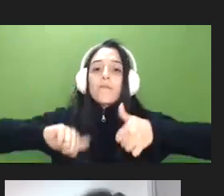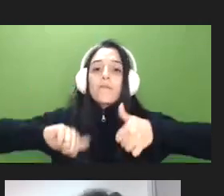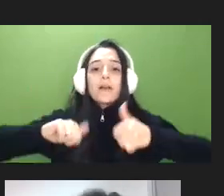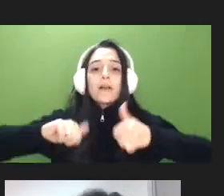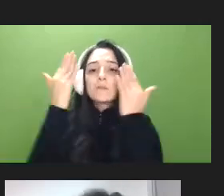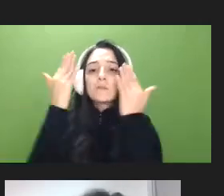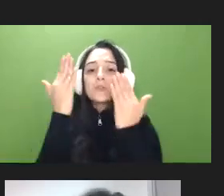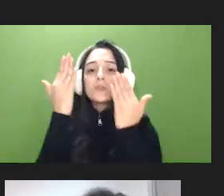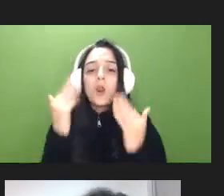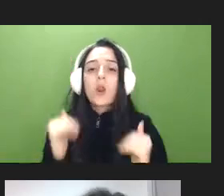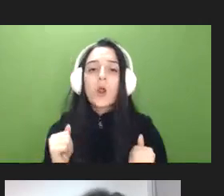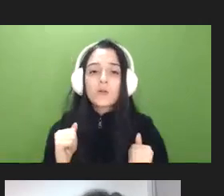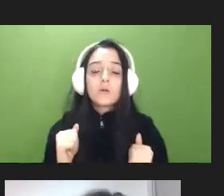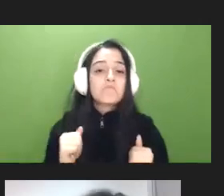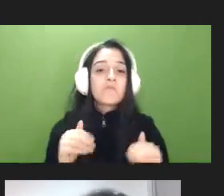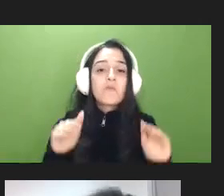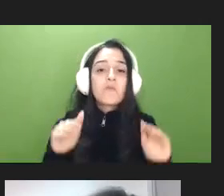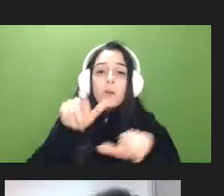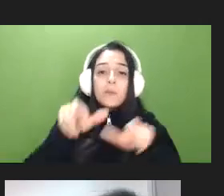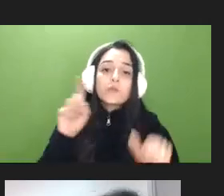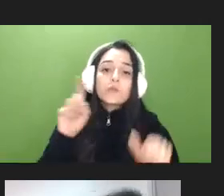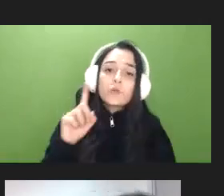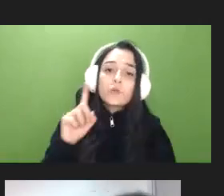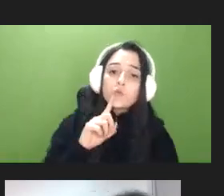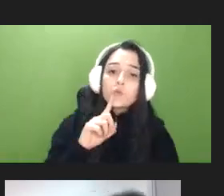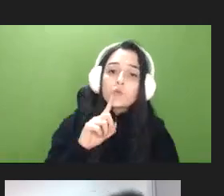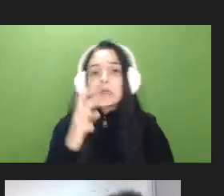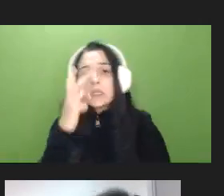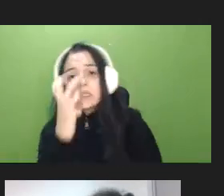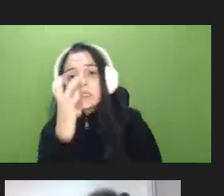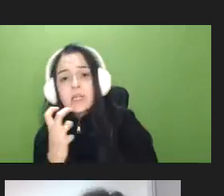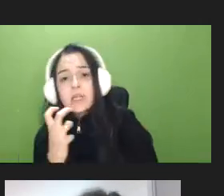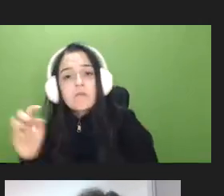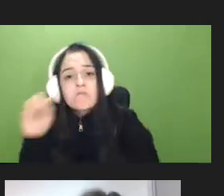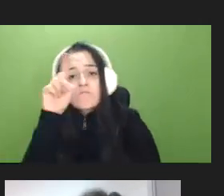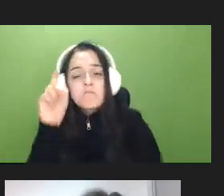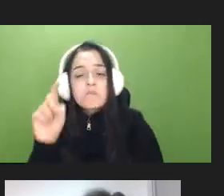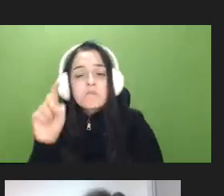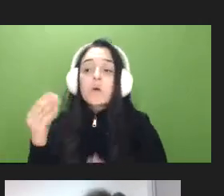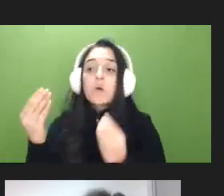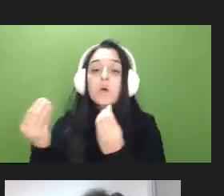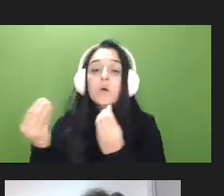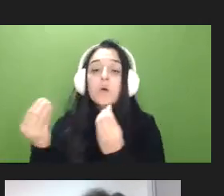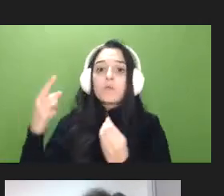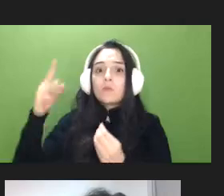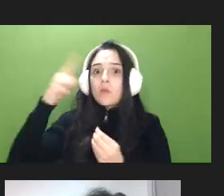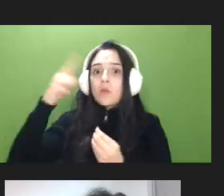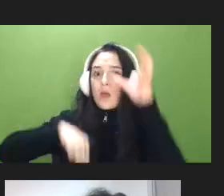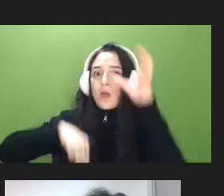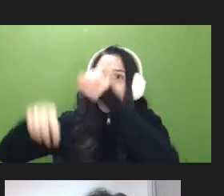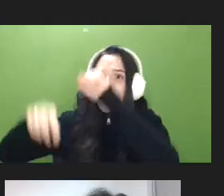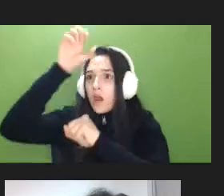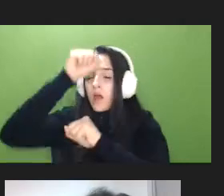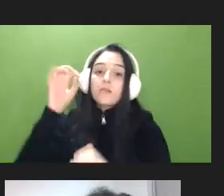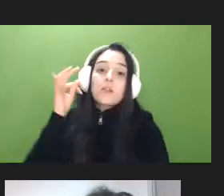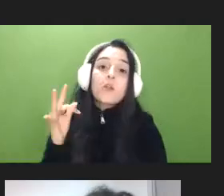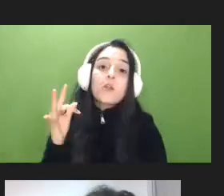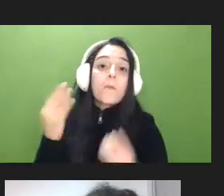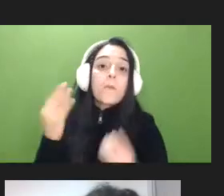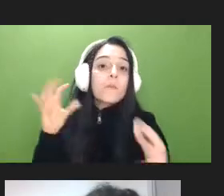para uma pessoa cega, enfim. Como que a gente aplica tudo que a gente aprende na teoria na prática, de fato, né, no dia a dia profissional.